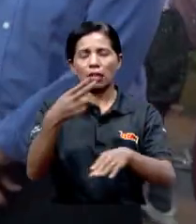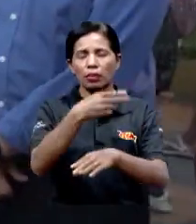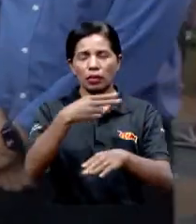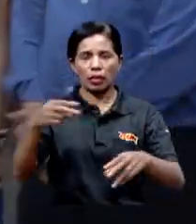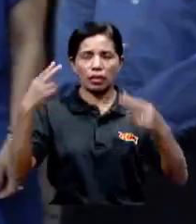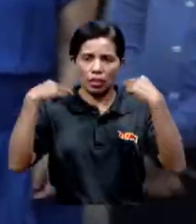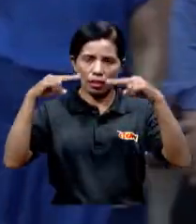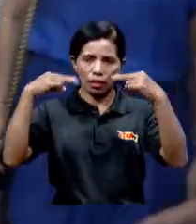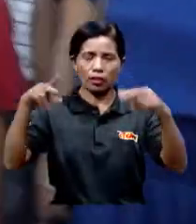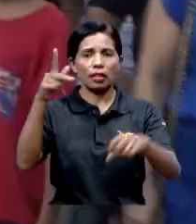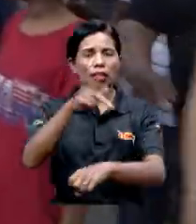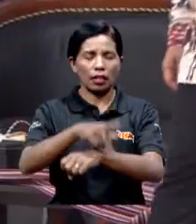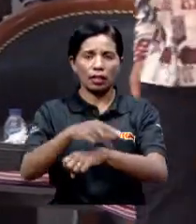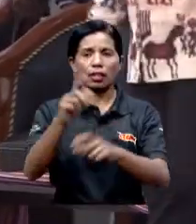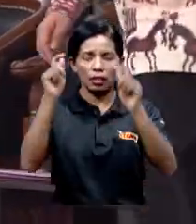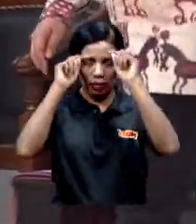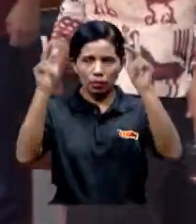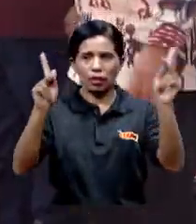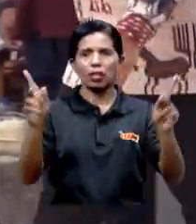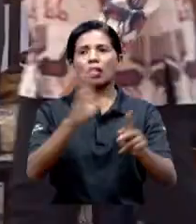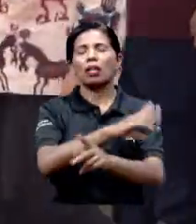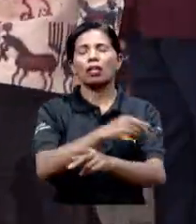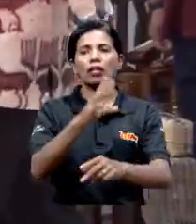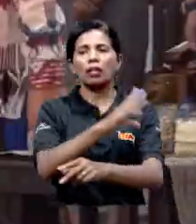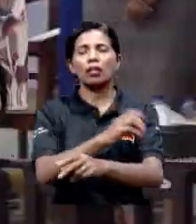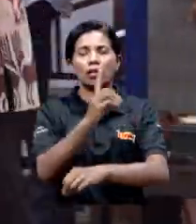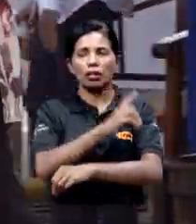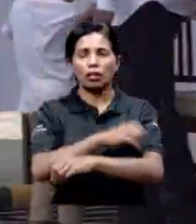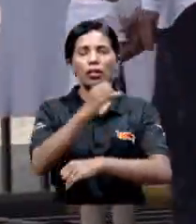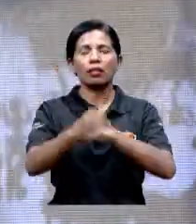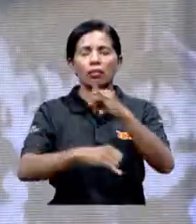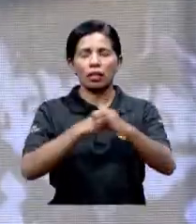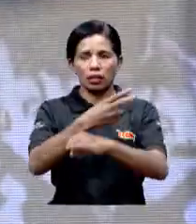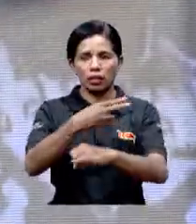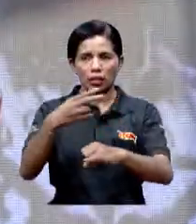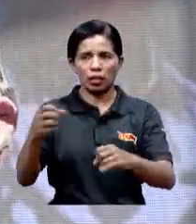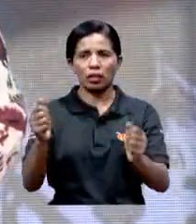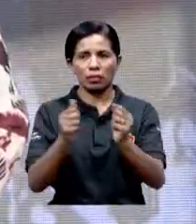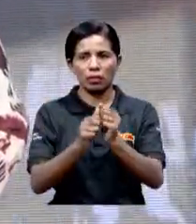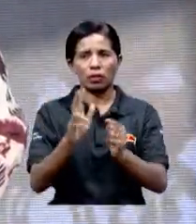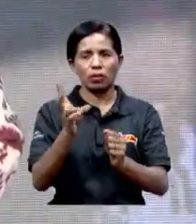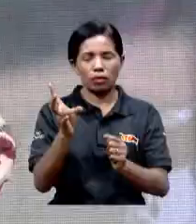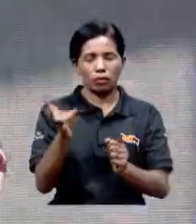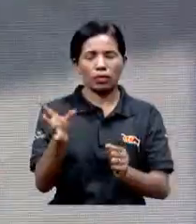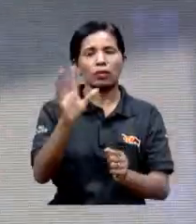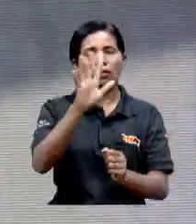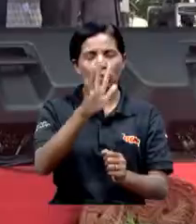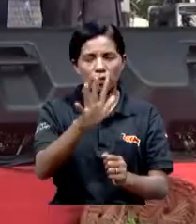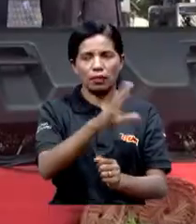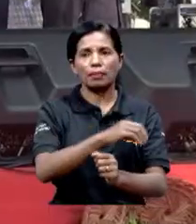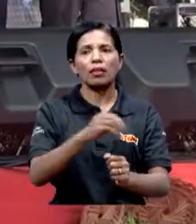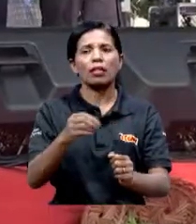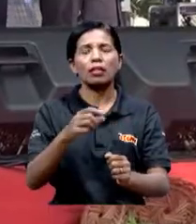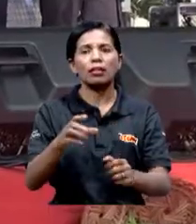and Night Market, onde celebra loro independência indonesia nian badala hitunulu resingualu foi na laisne. Nune se festado, o sefi